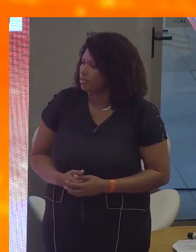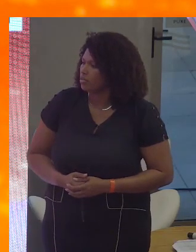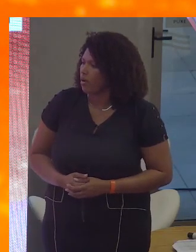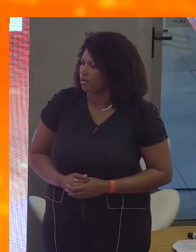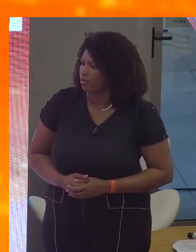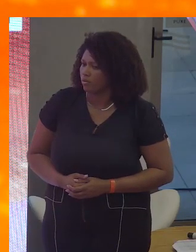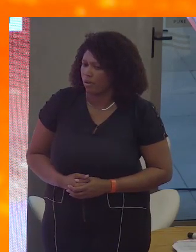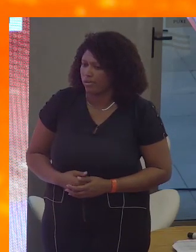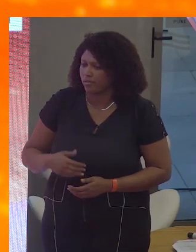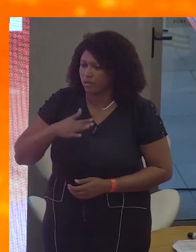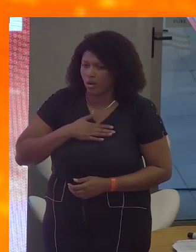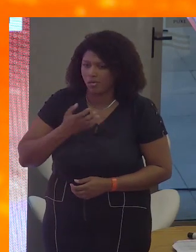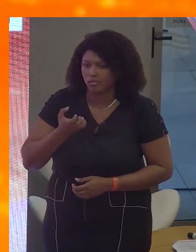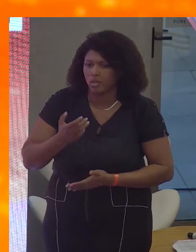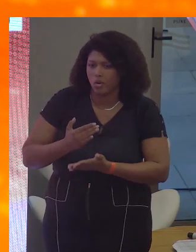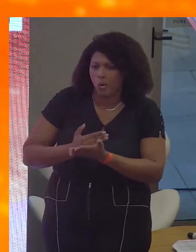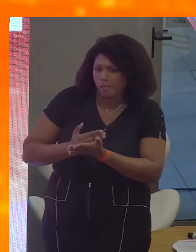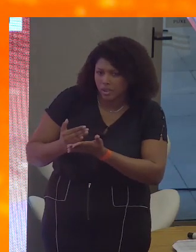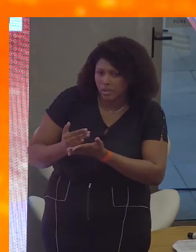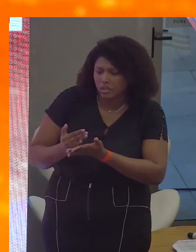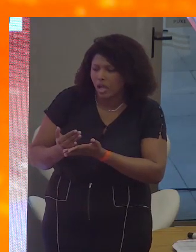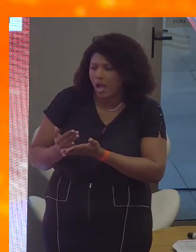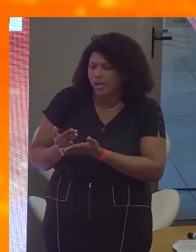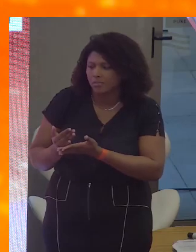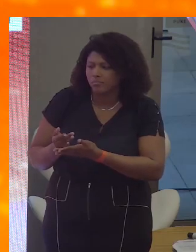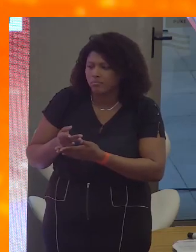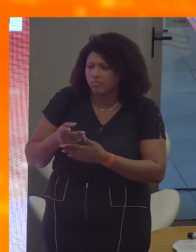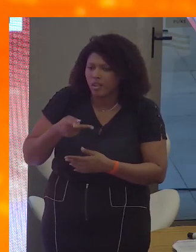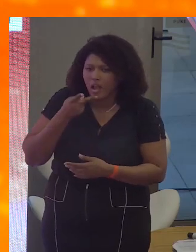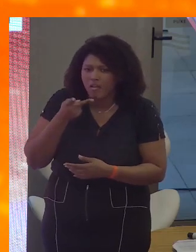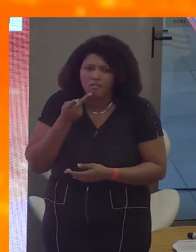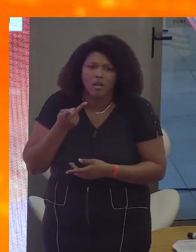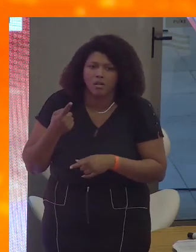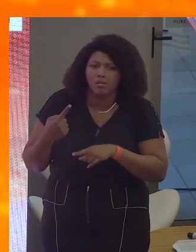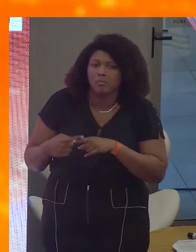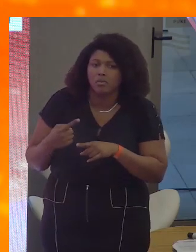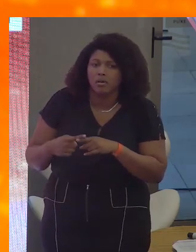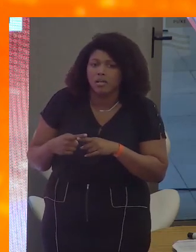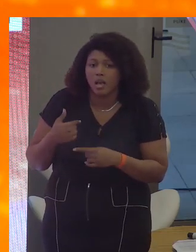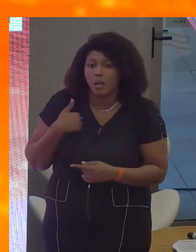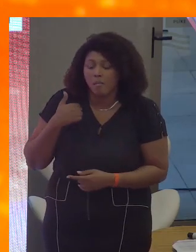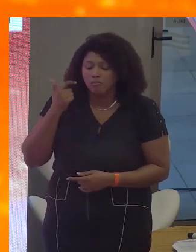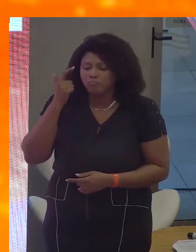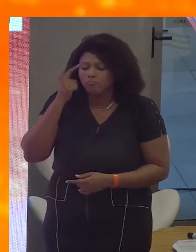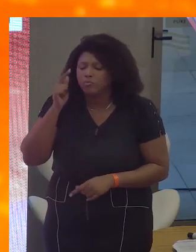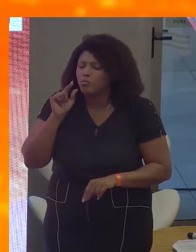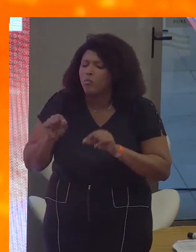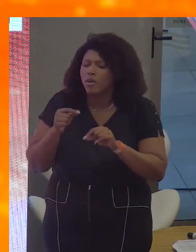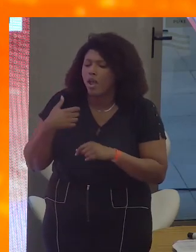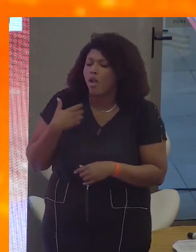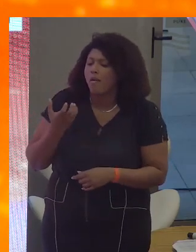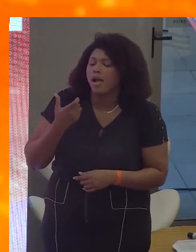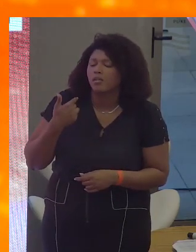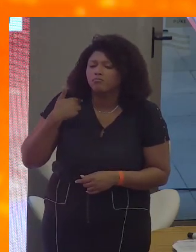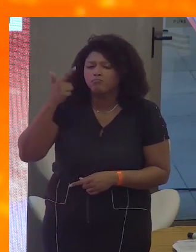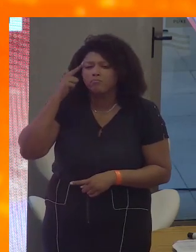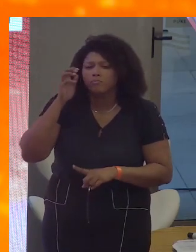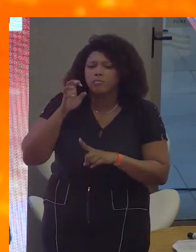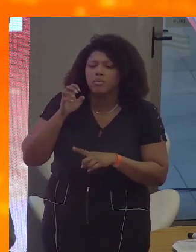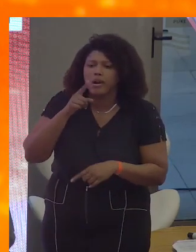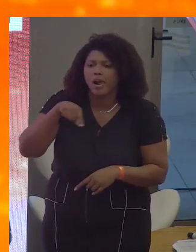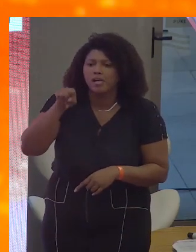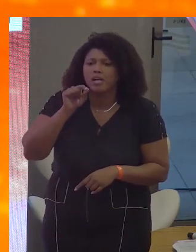E eu quero começar essa nossa fala, porque a intenção aqui é que, mesmo que os que estão aqui, quem